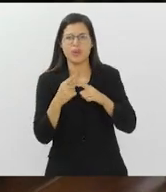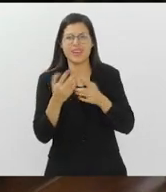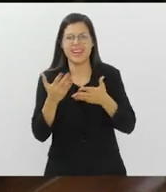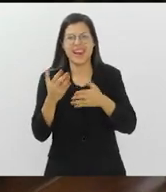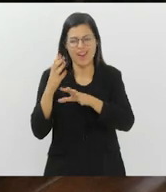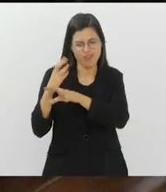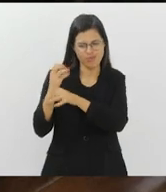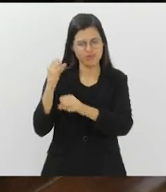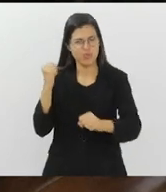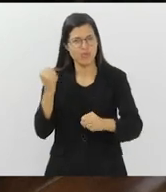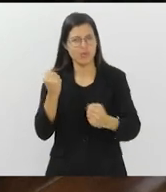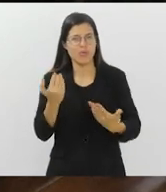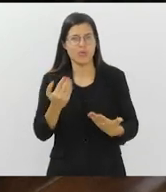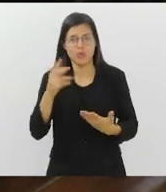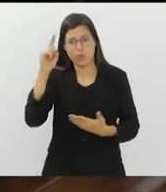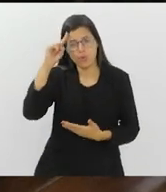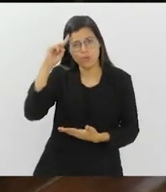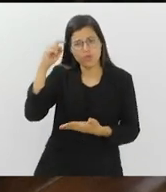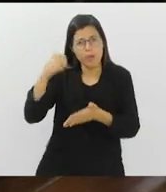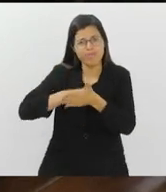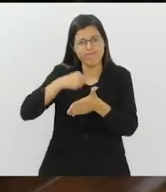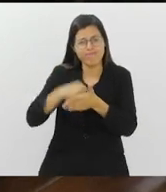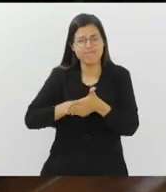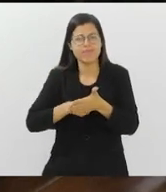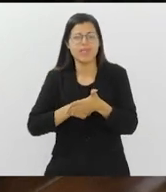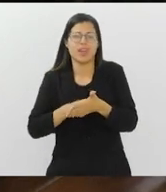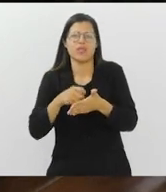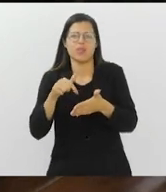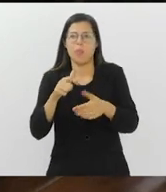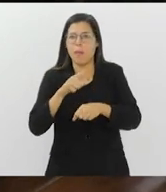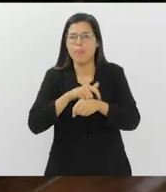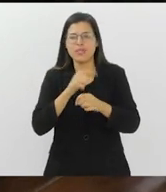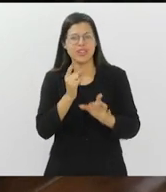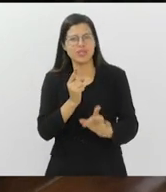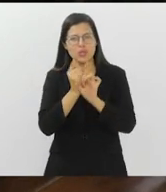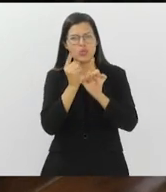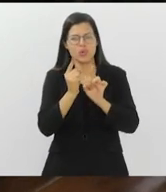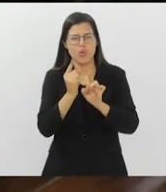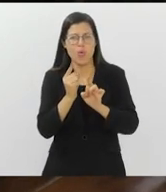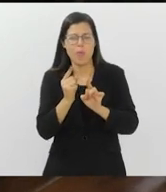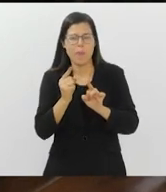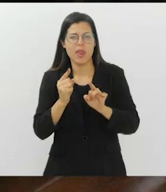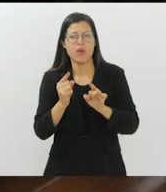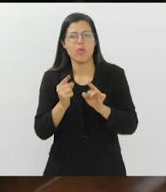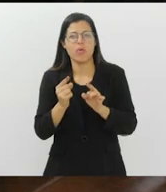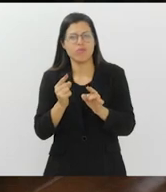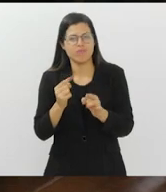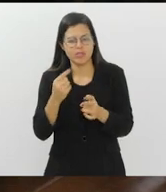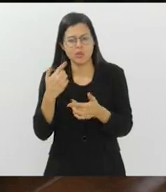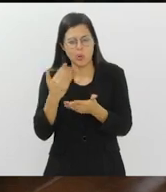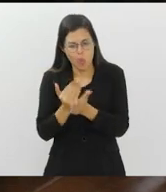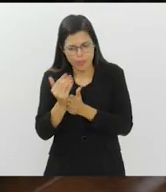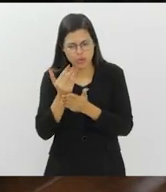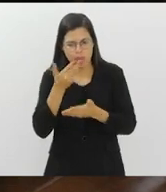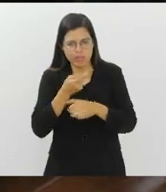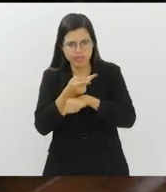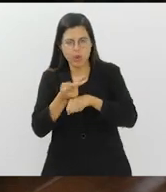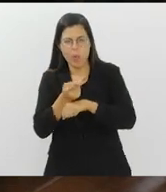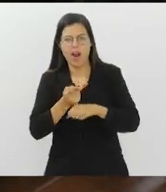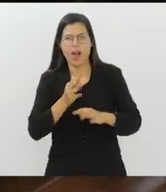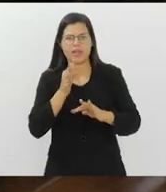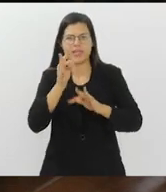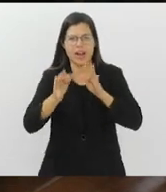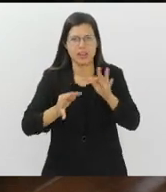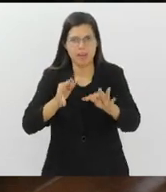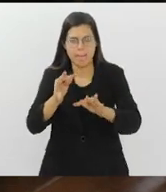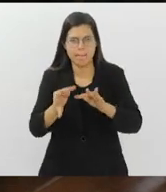batalha. Desde o diagnóstico, nossa vida se transformou em uma busca incessante por tratamentos e terapias que proporcionem uma